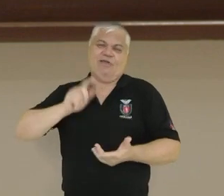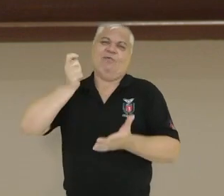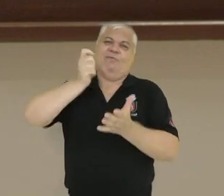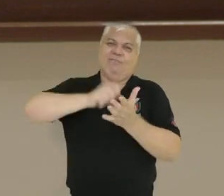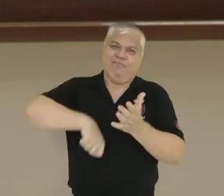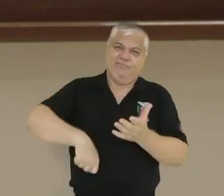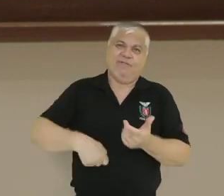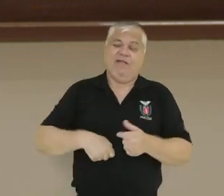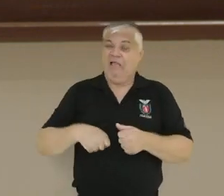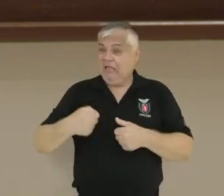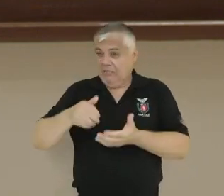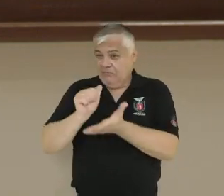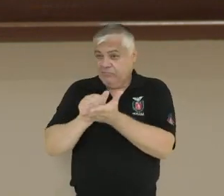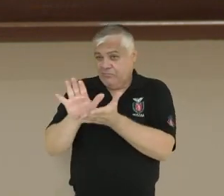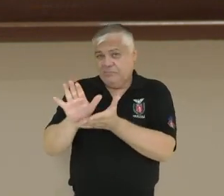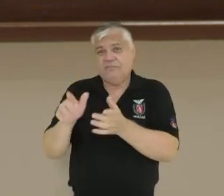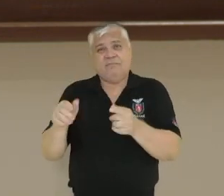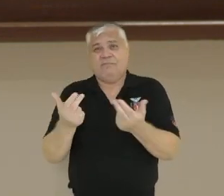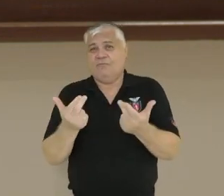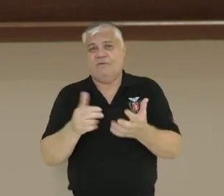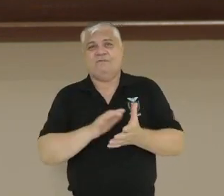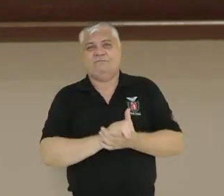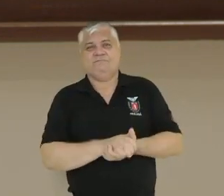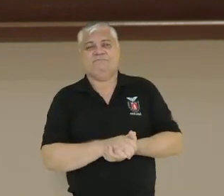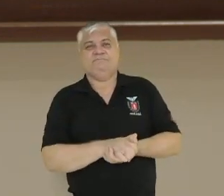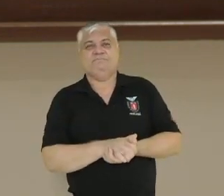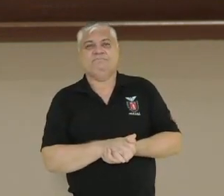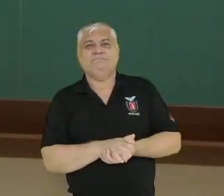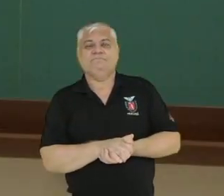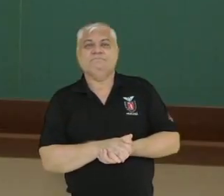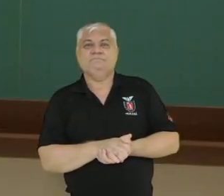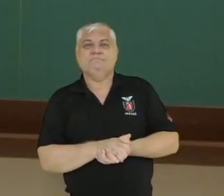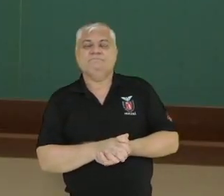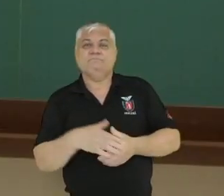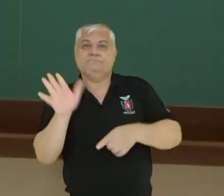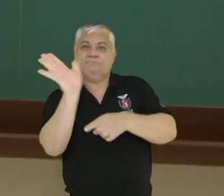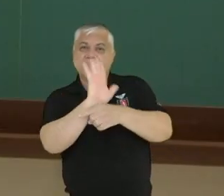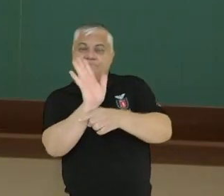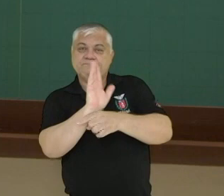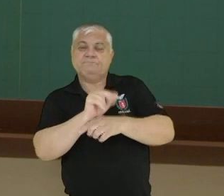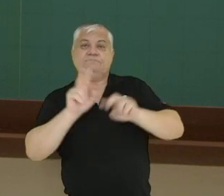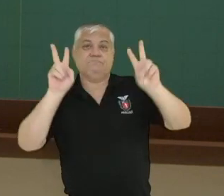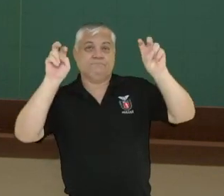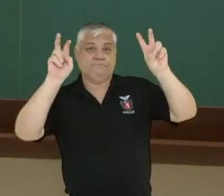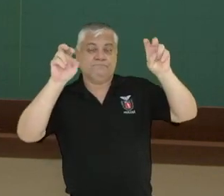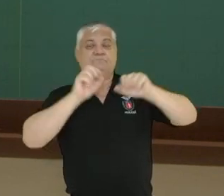contratado e descartado como mercadoria. Neste vídeo nós